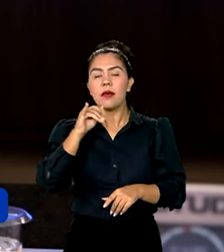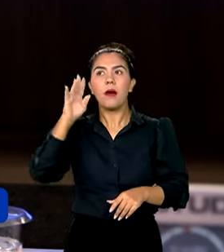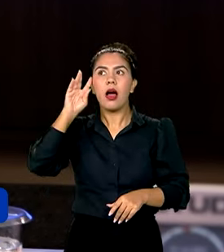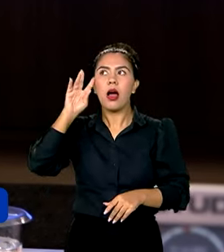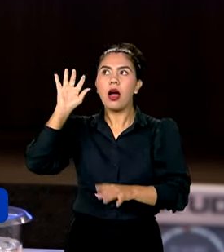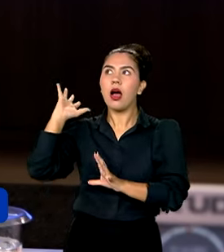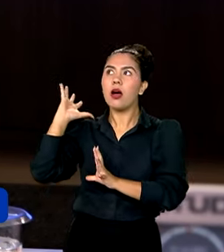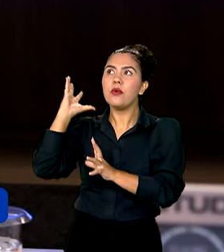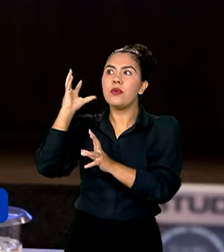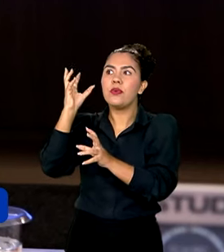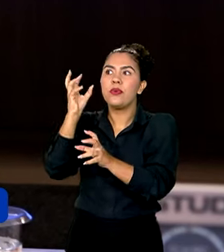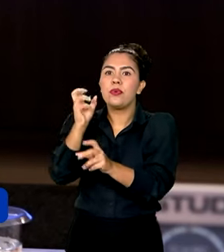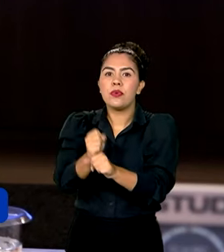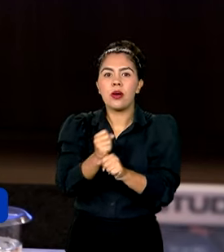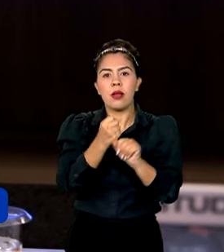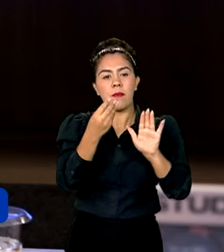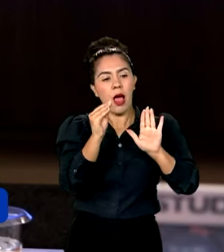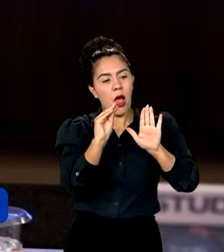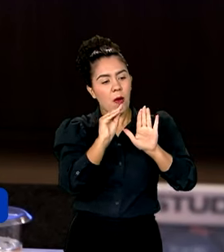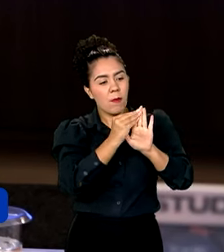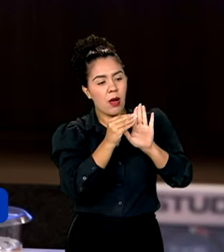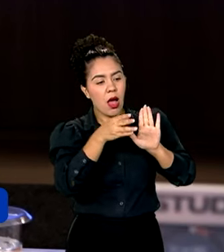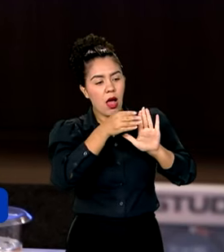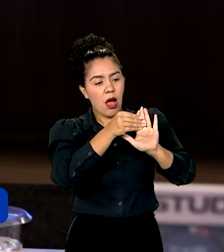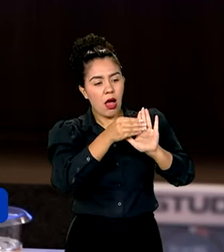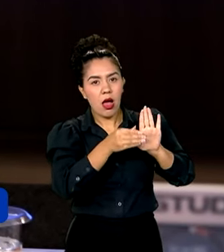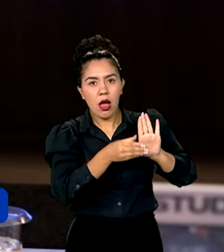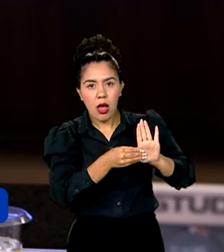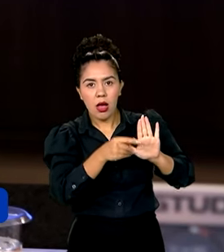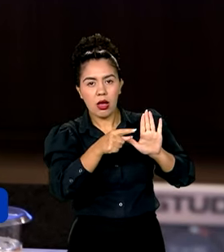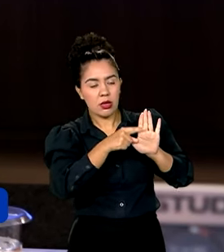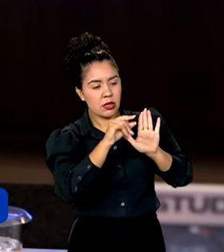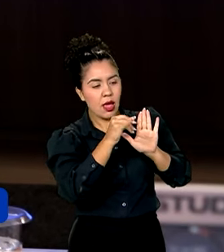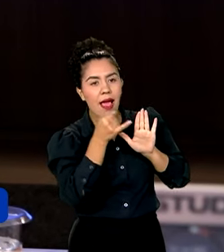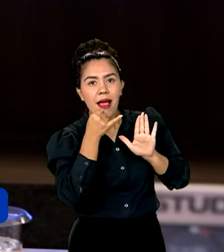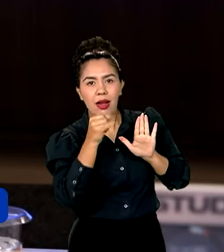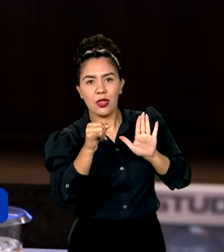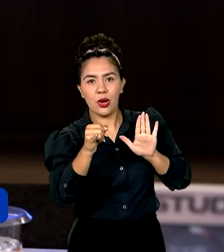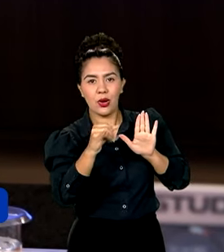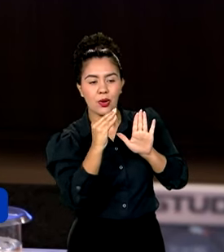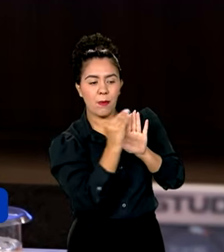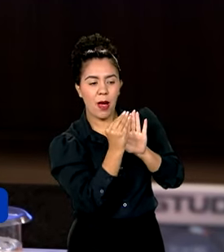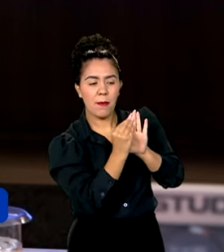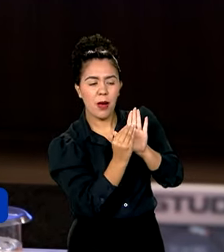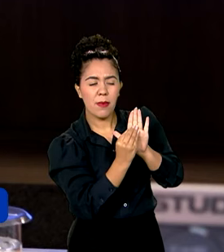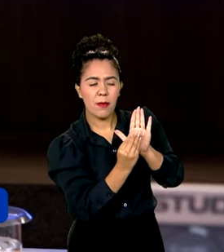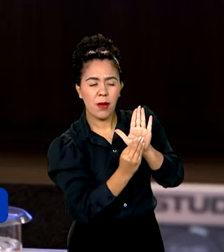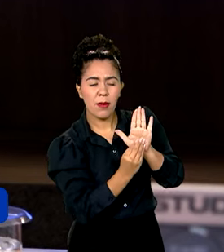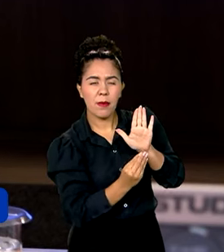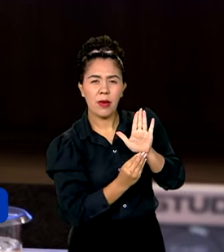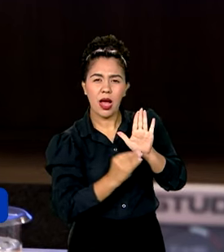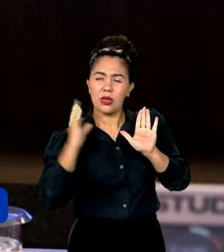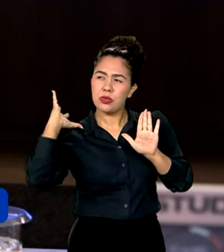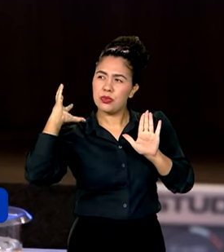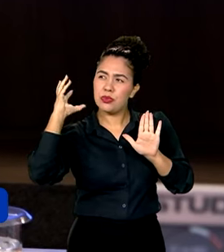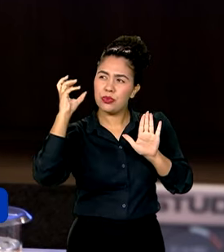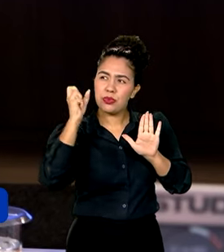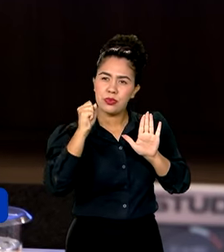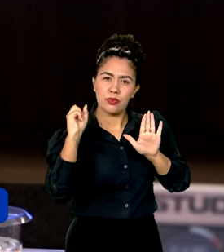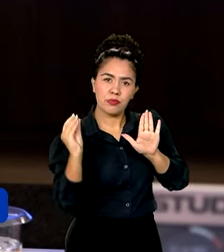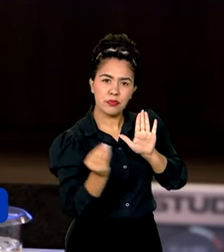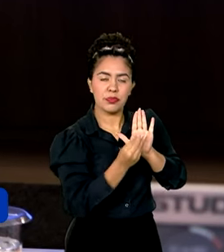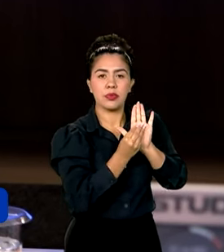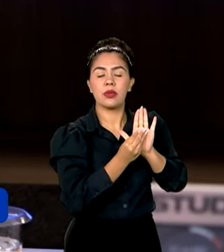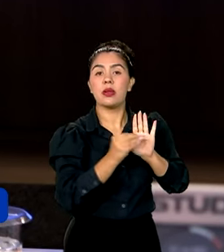aí o pronto eletrônico mas dizer que ele o meu suz digital foi lançado eh com várias